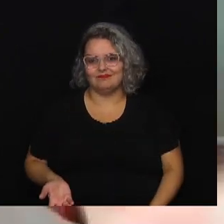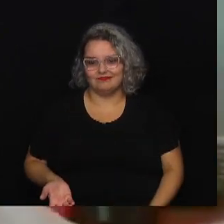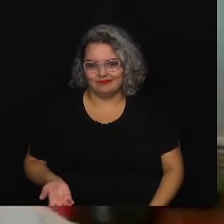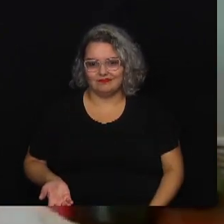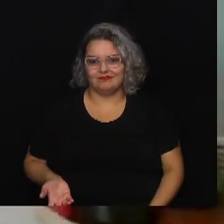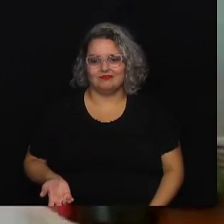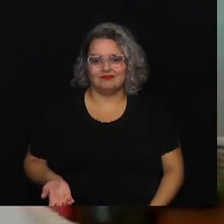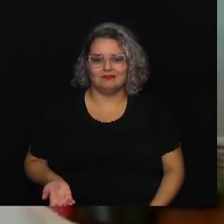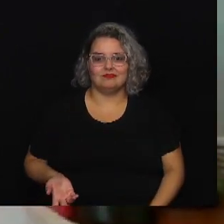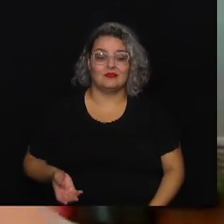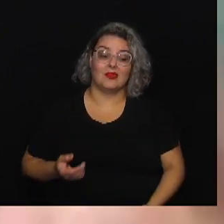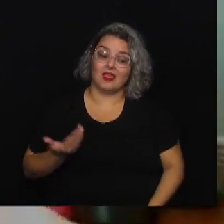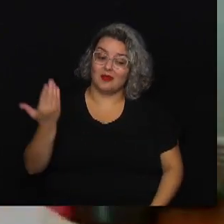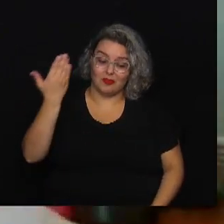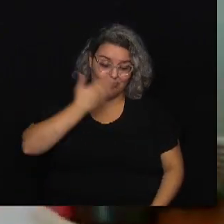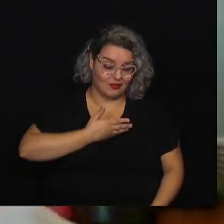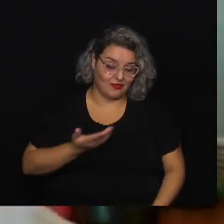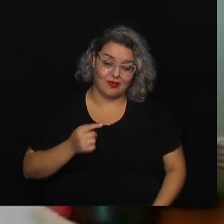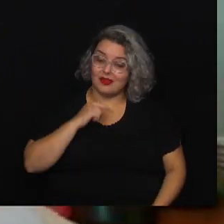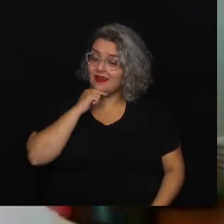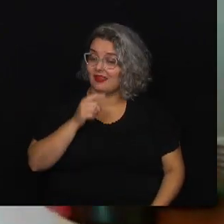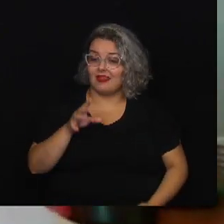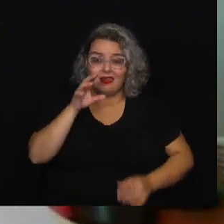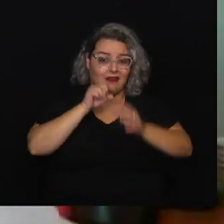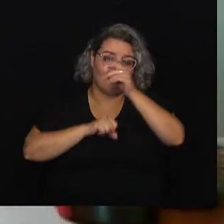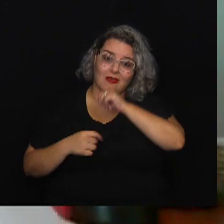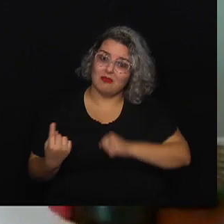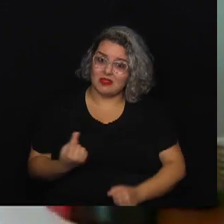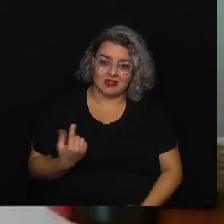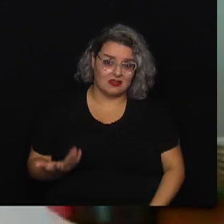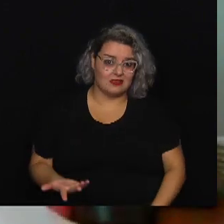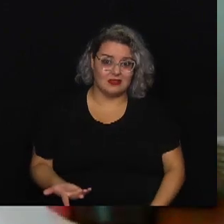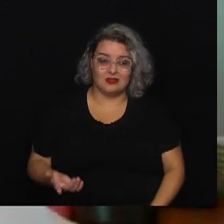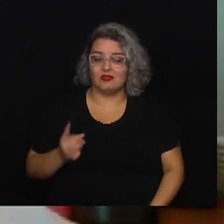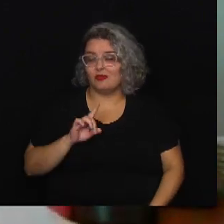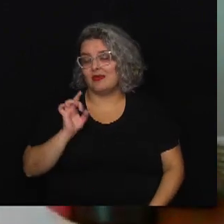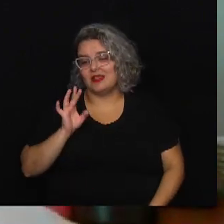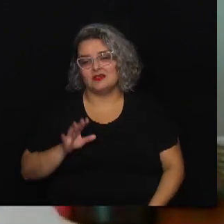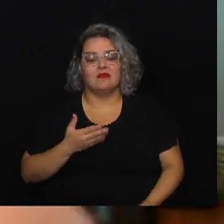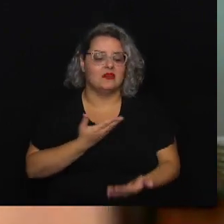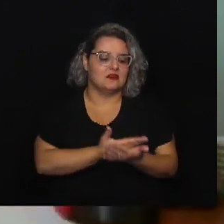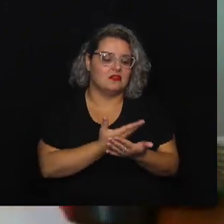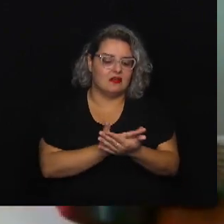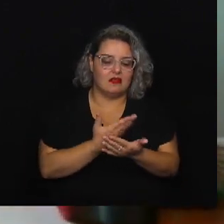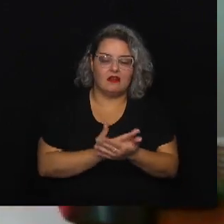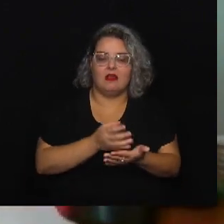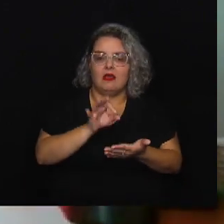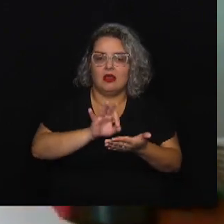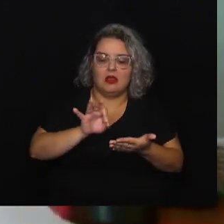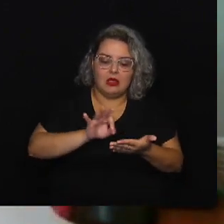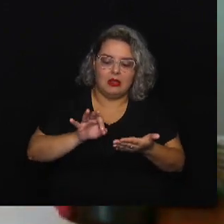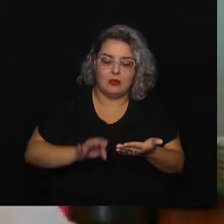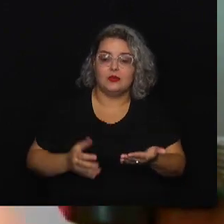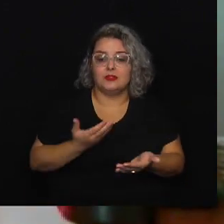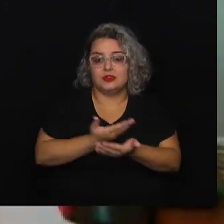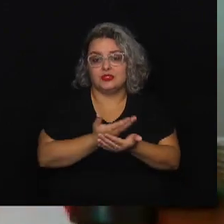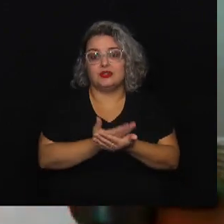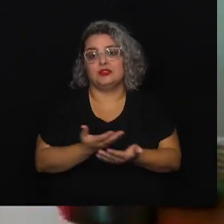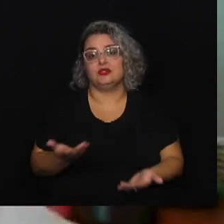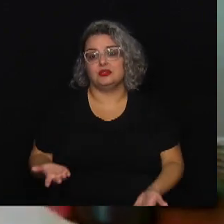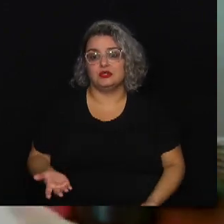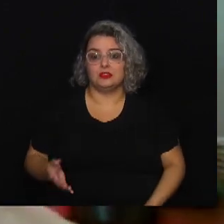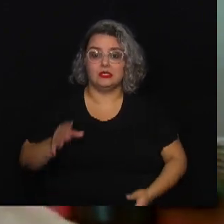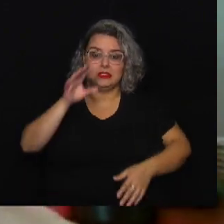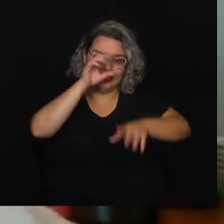para provar que ninguém aprende sozinho, que não basta fazer lição, que não basta corrigir a lição, que a gente